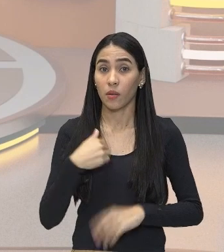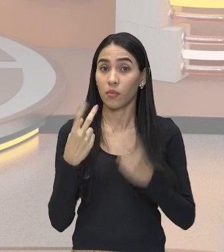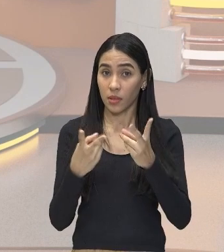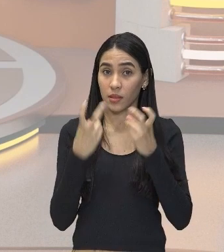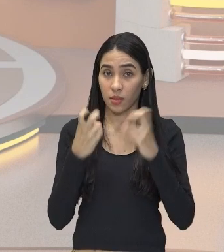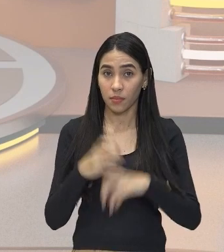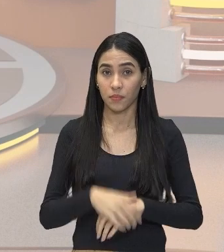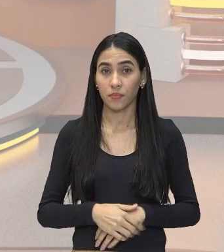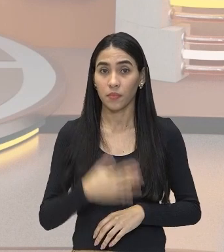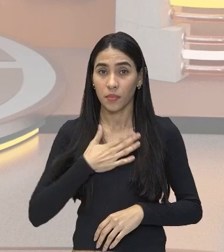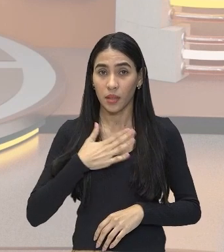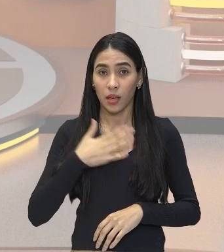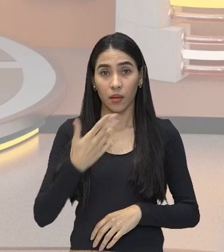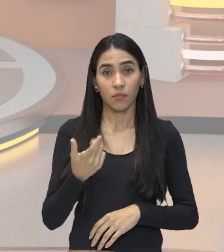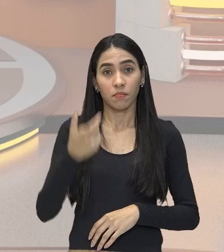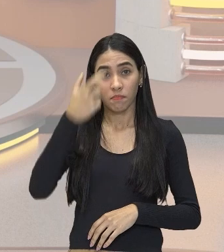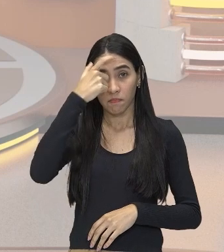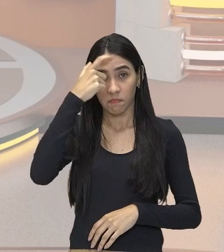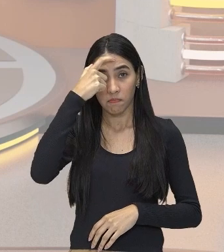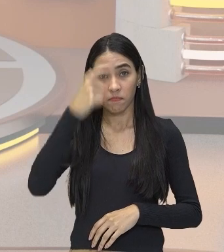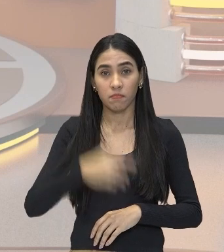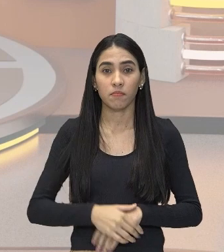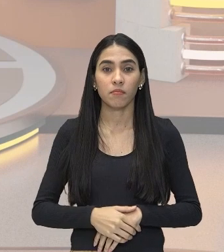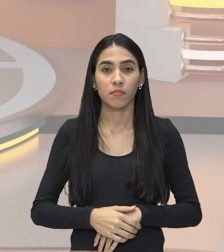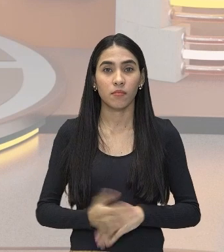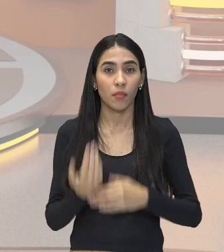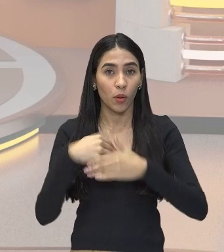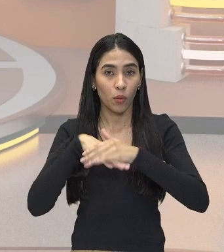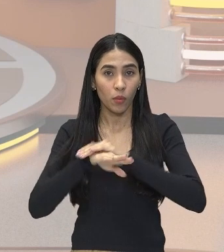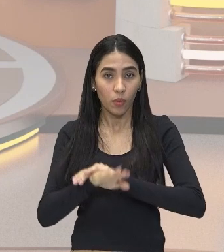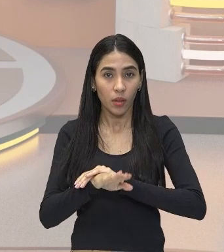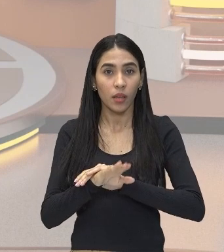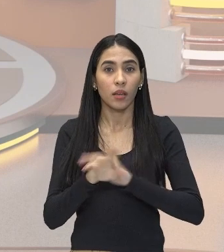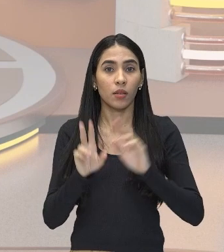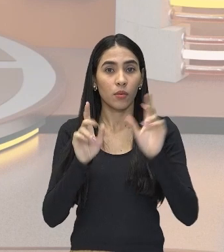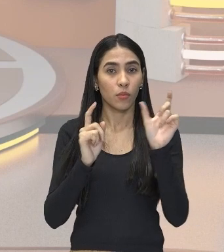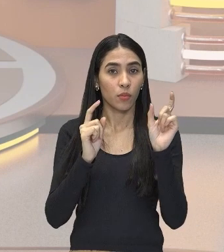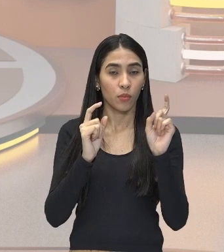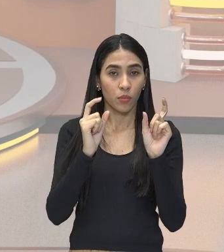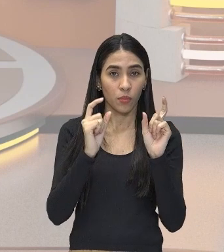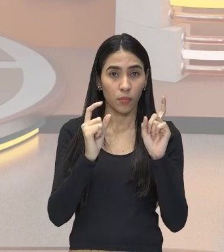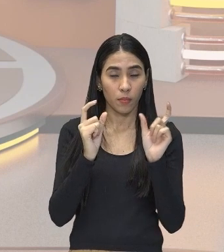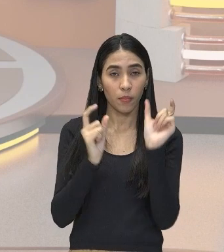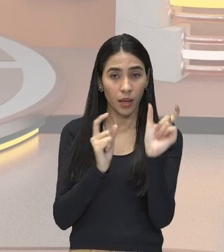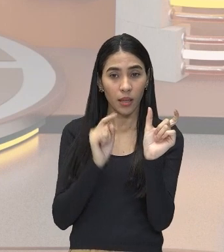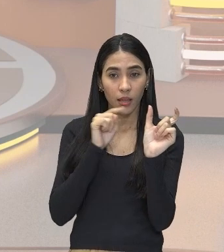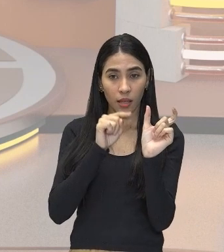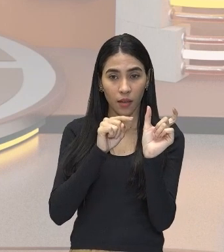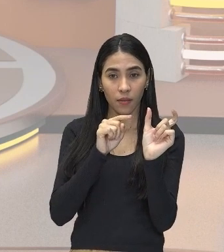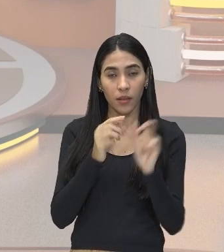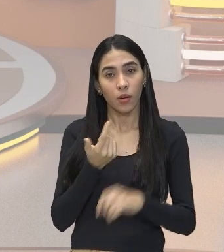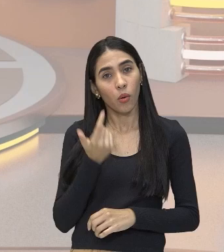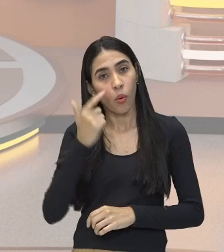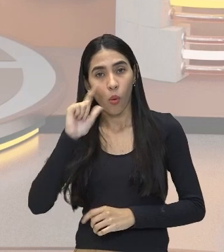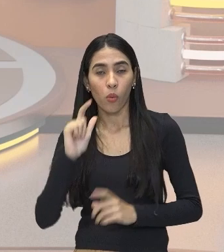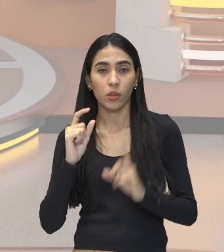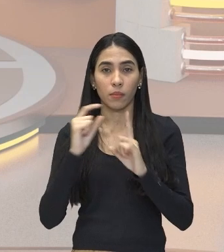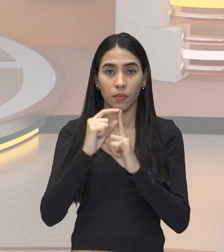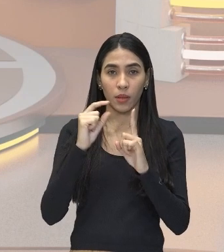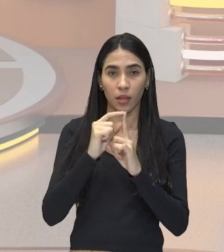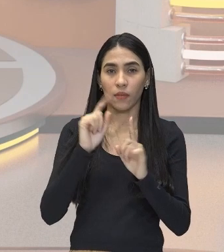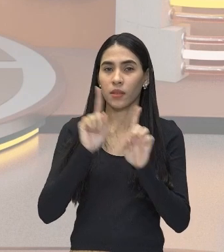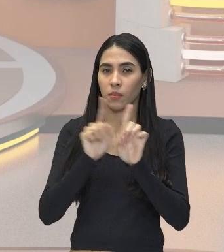percebo na minha consciência. Vamos guardar um pouquinho esse termo aí e vamos agora para um outro termo que